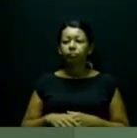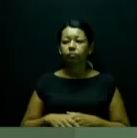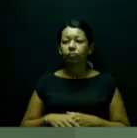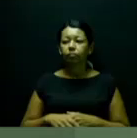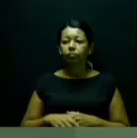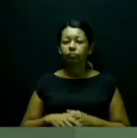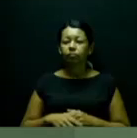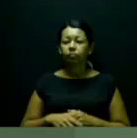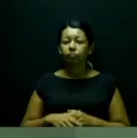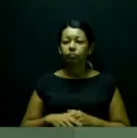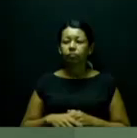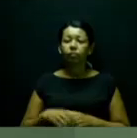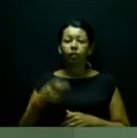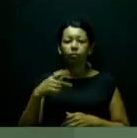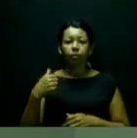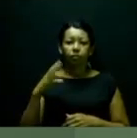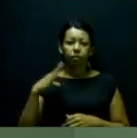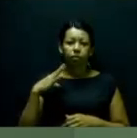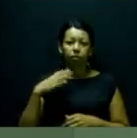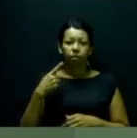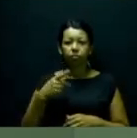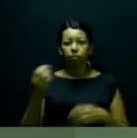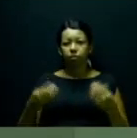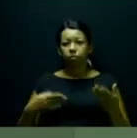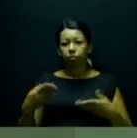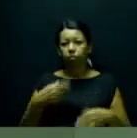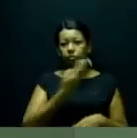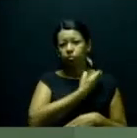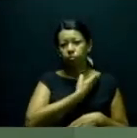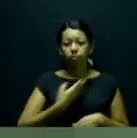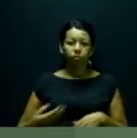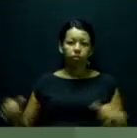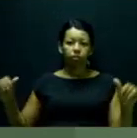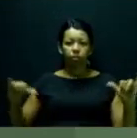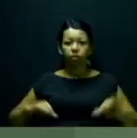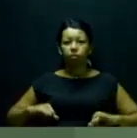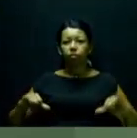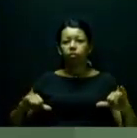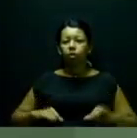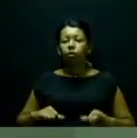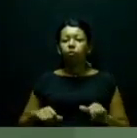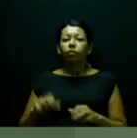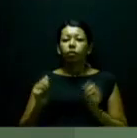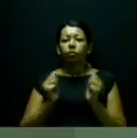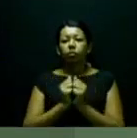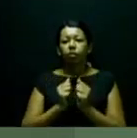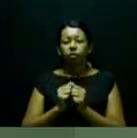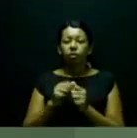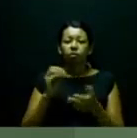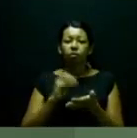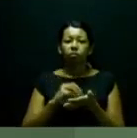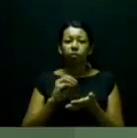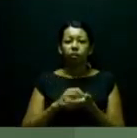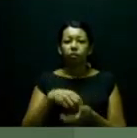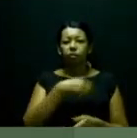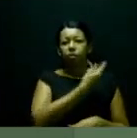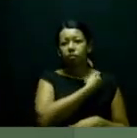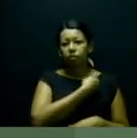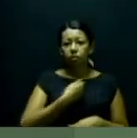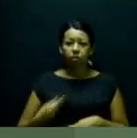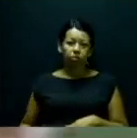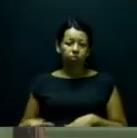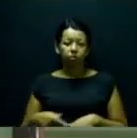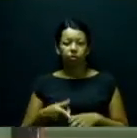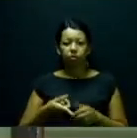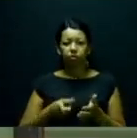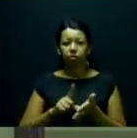Que é lamentável para a nossa cidade, para o funcionário público que sofre com esse desmando desse desgoverno. Antecipo meu